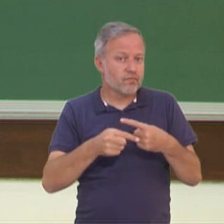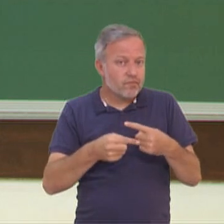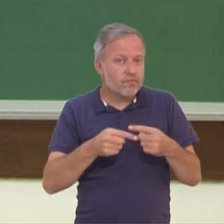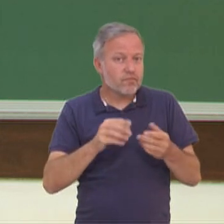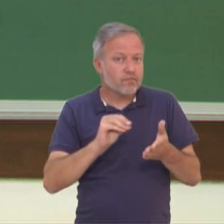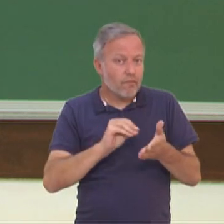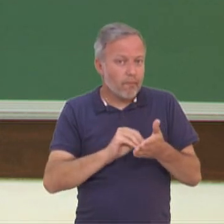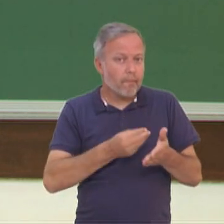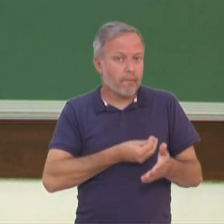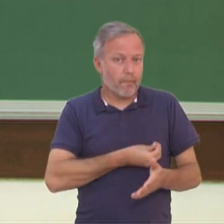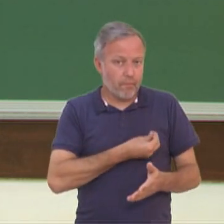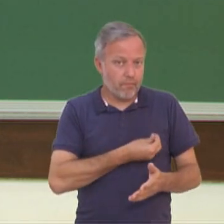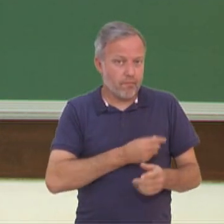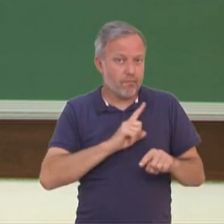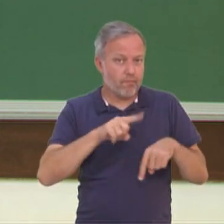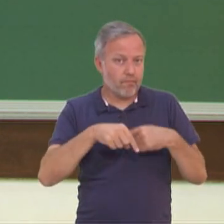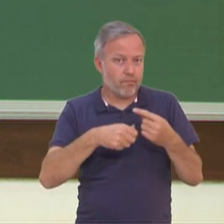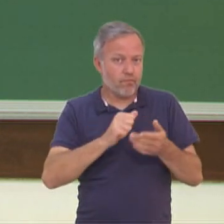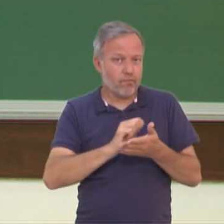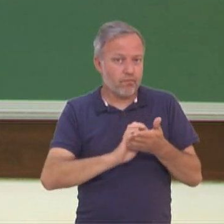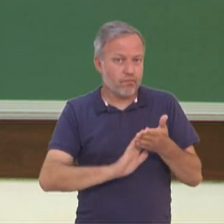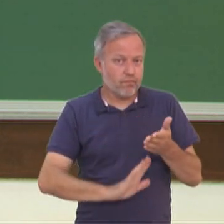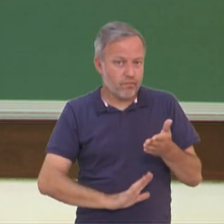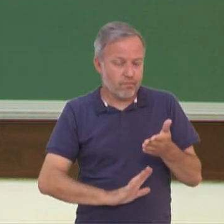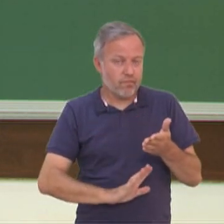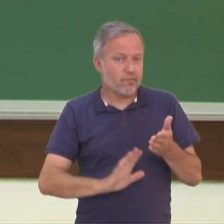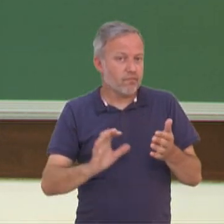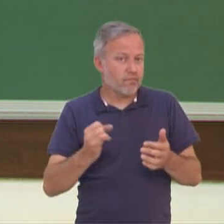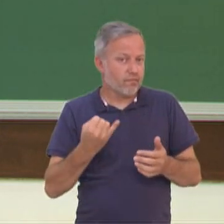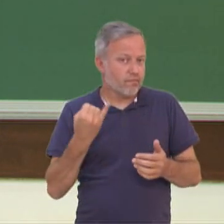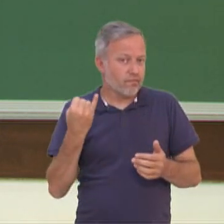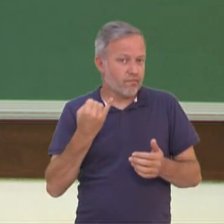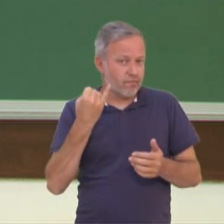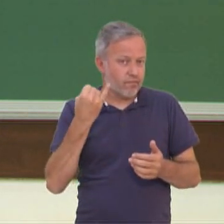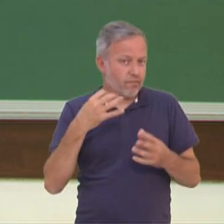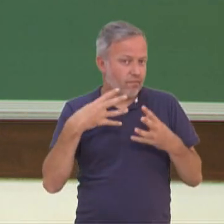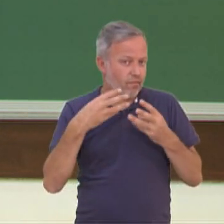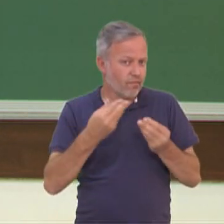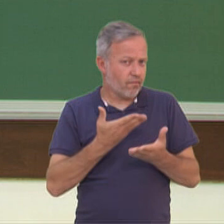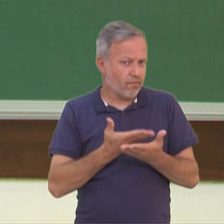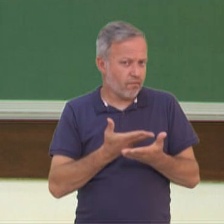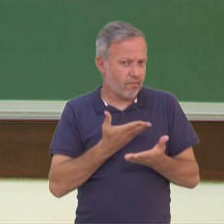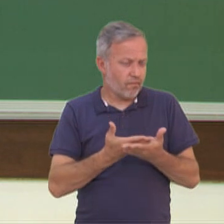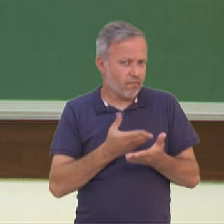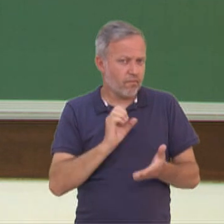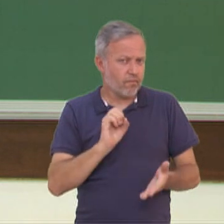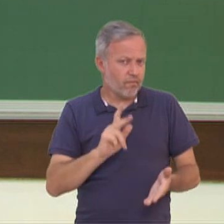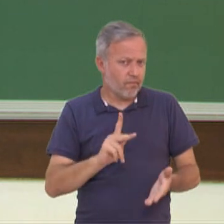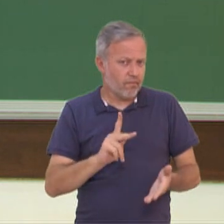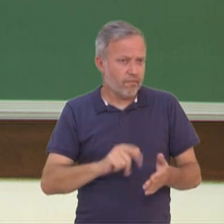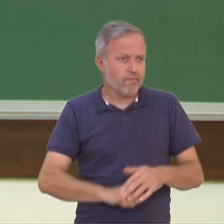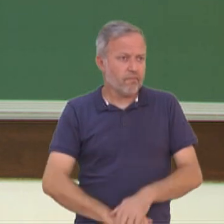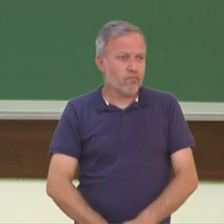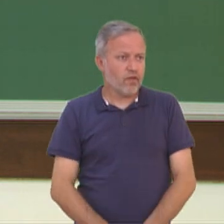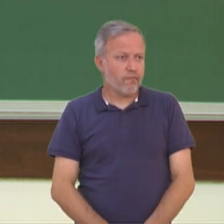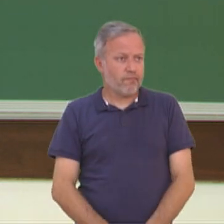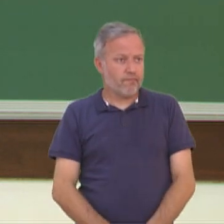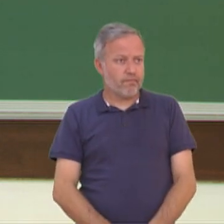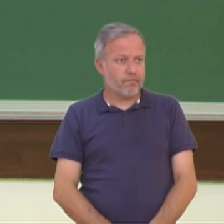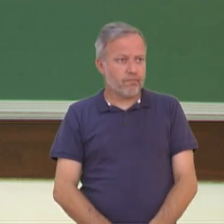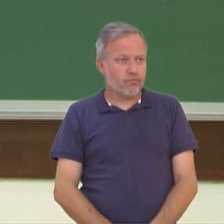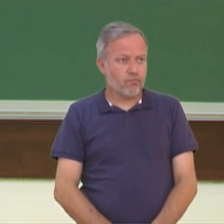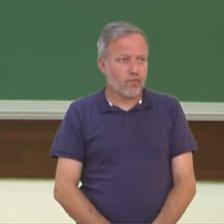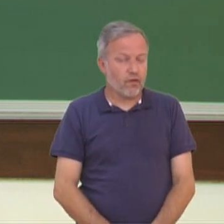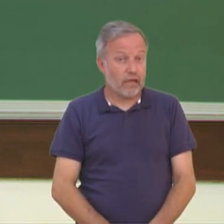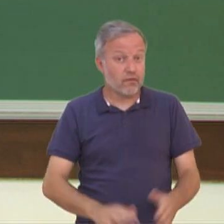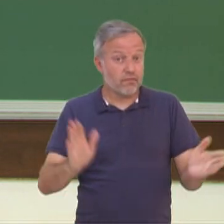atividade. Tudo bem? Não esqueçam de fazer isso, muito importante, confirmar a presença em todas as aulas. Ótimo? Vamos lá,